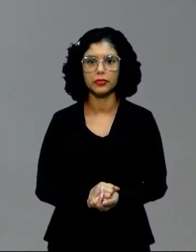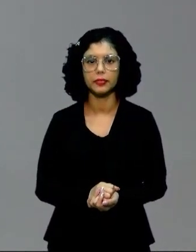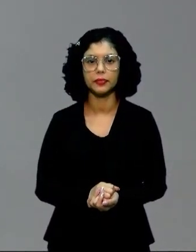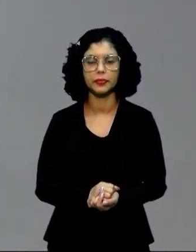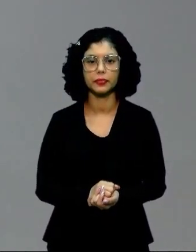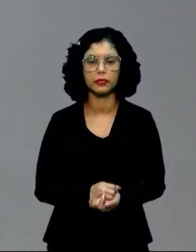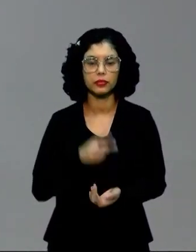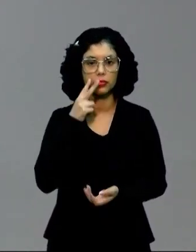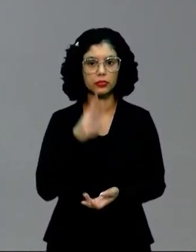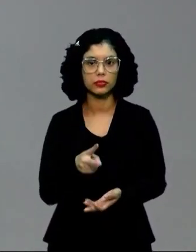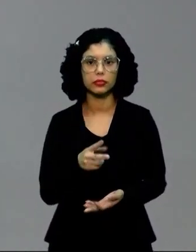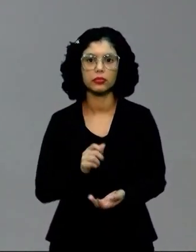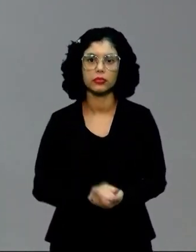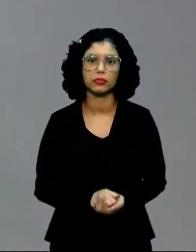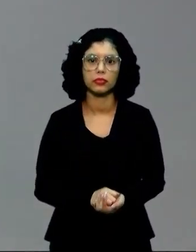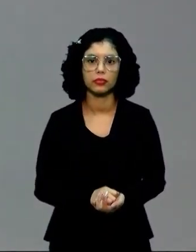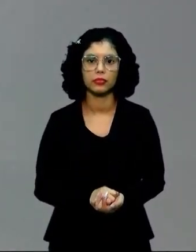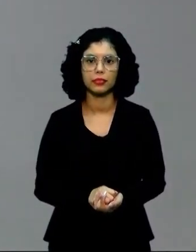Ele se depara,